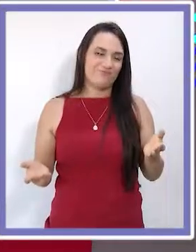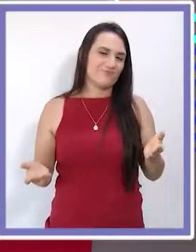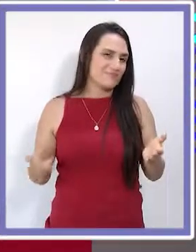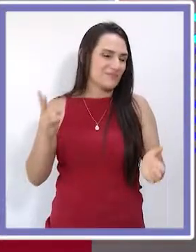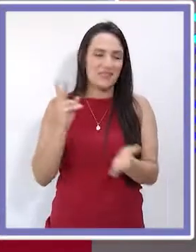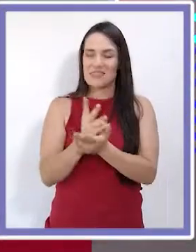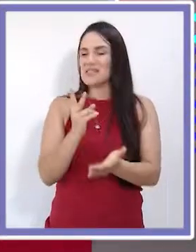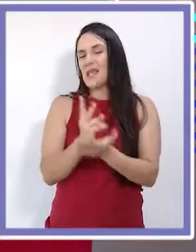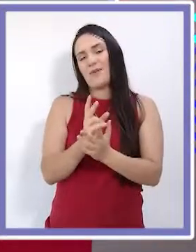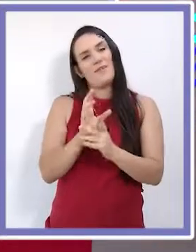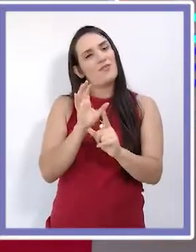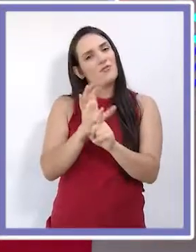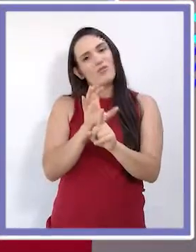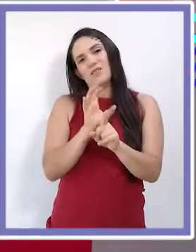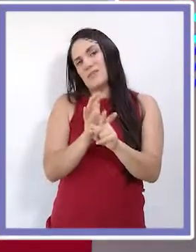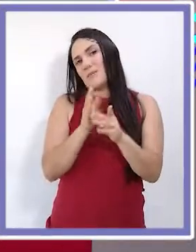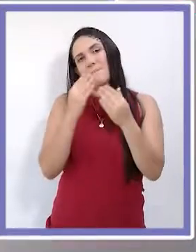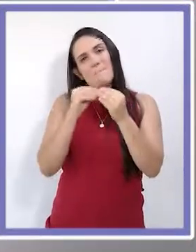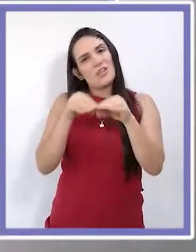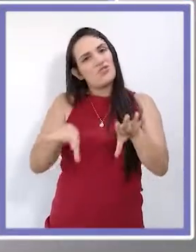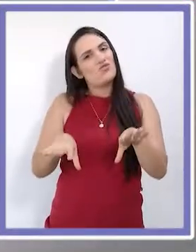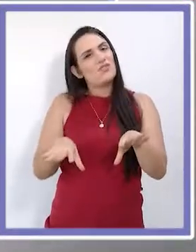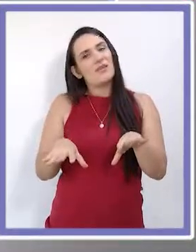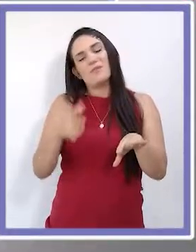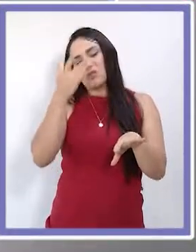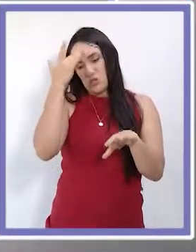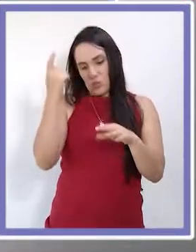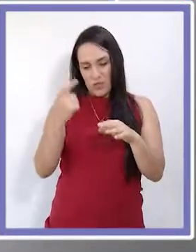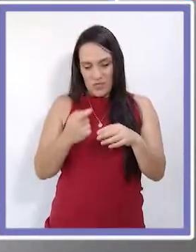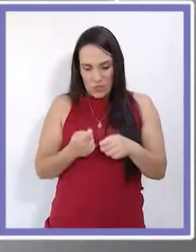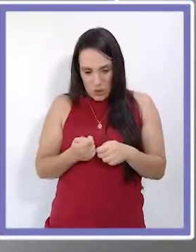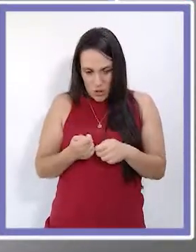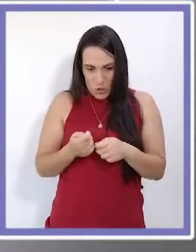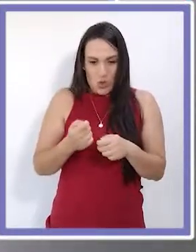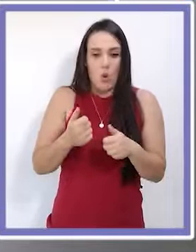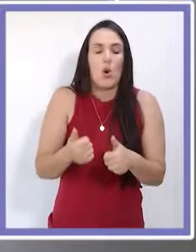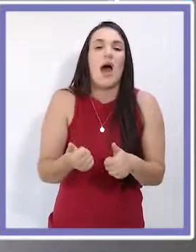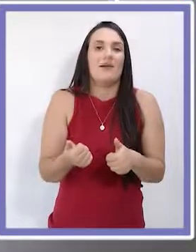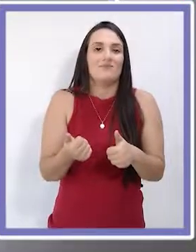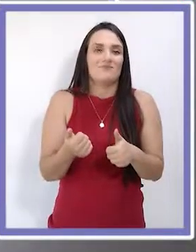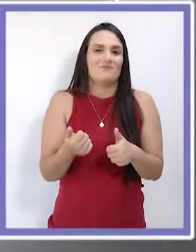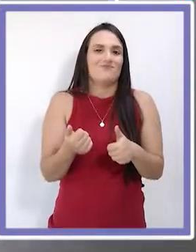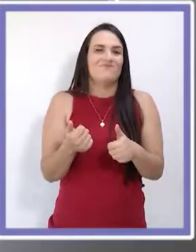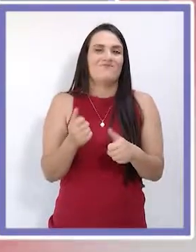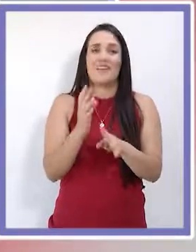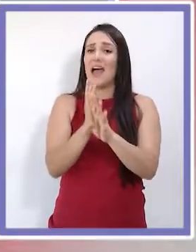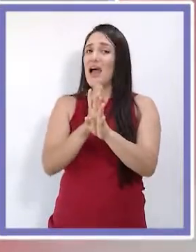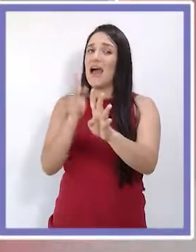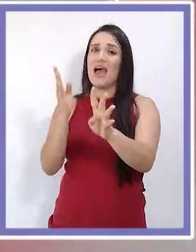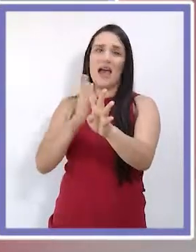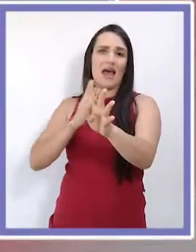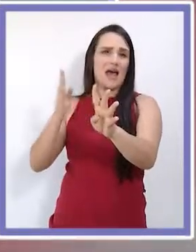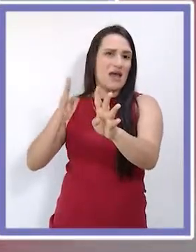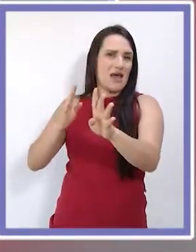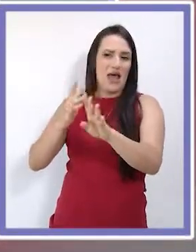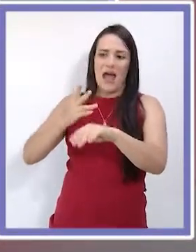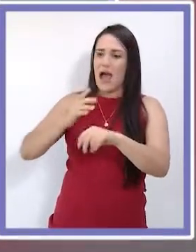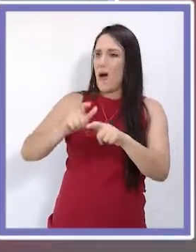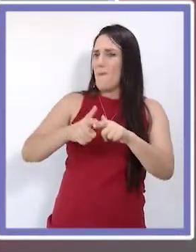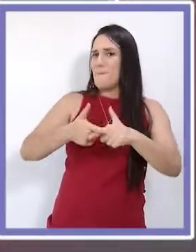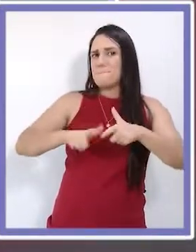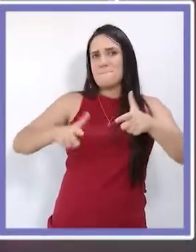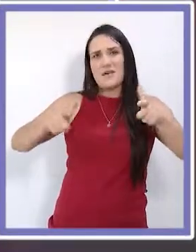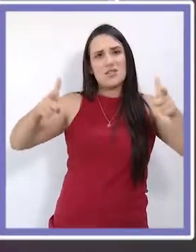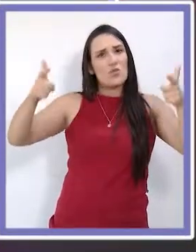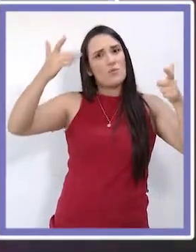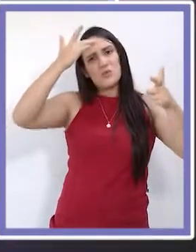assim, isso também influenciou na queda do número de doadores e no aumento da fila de transplante no país inteiro,